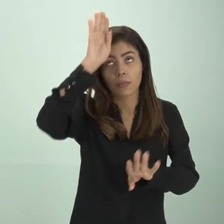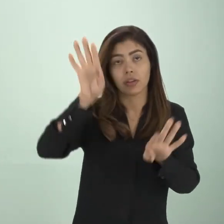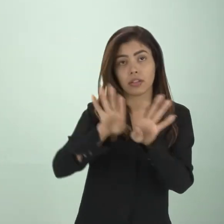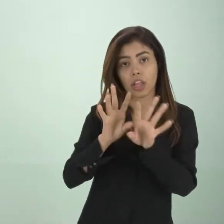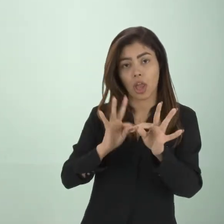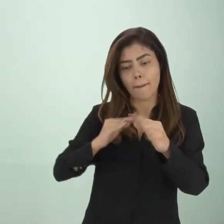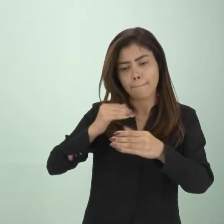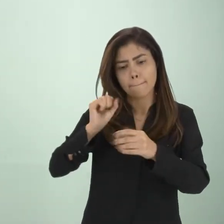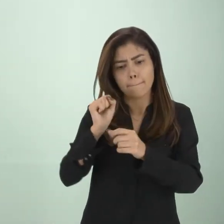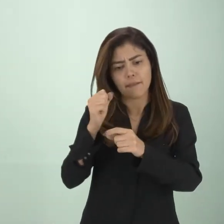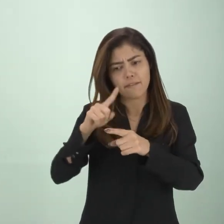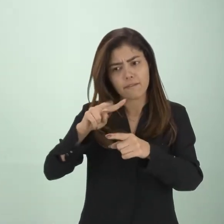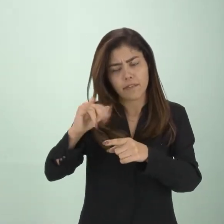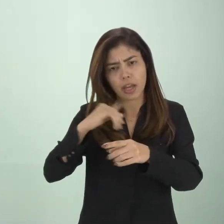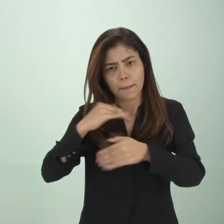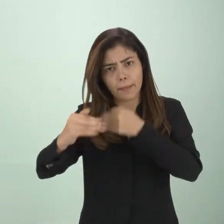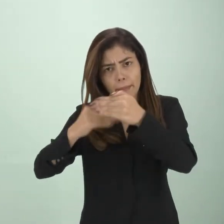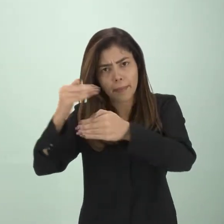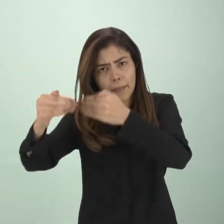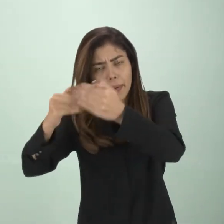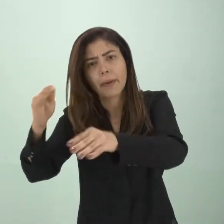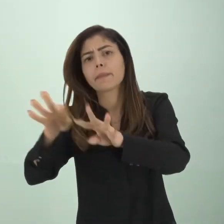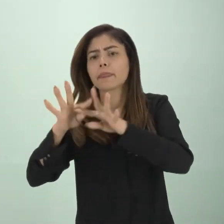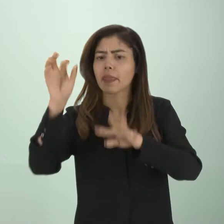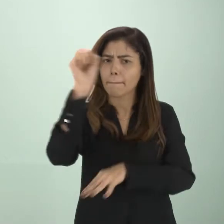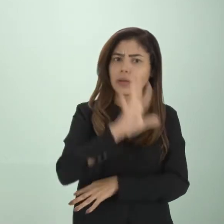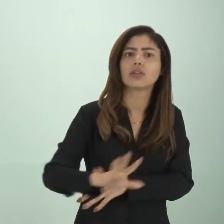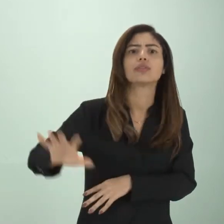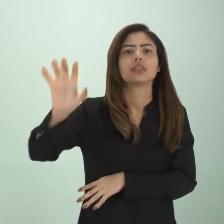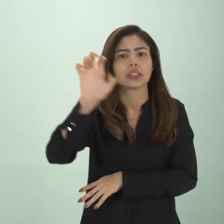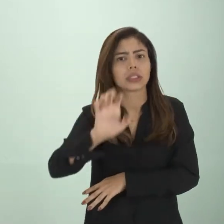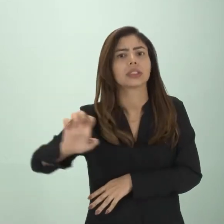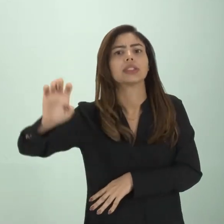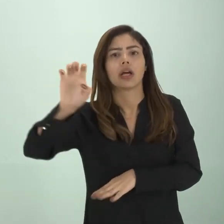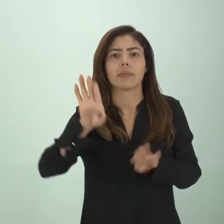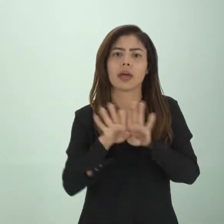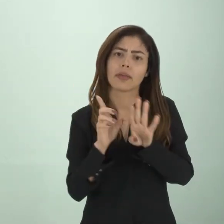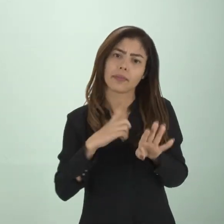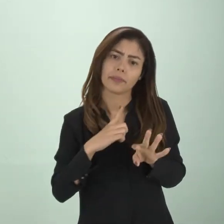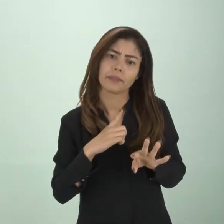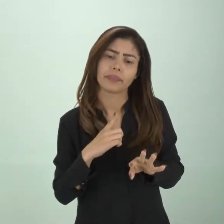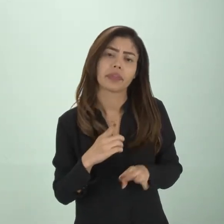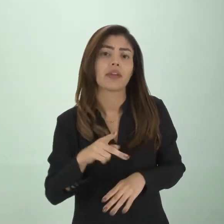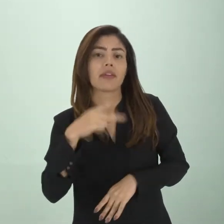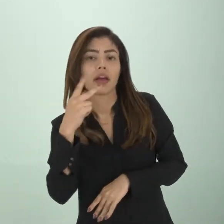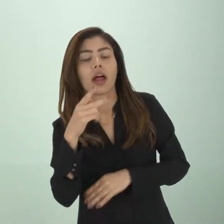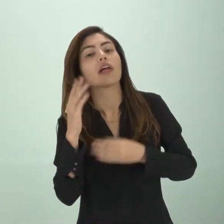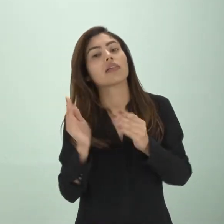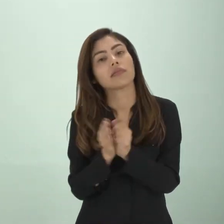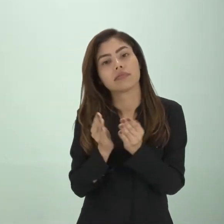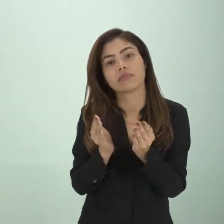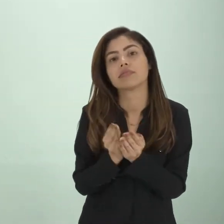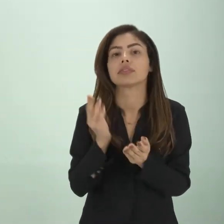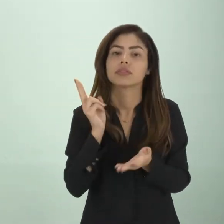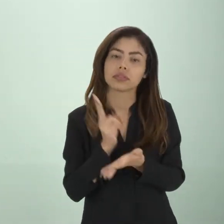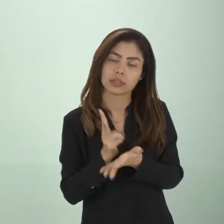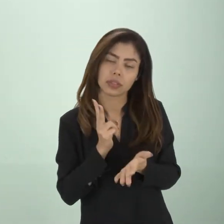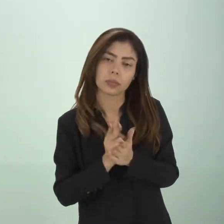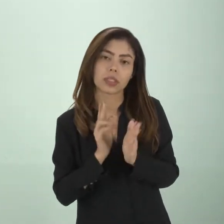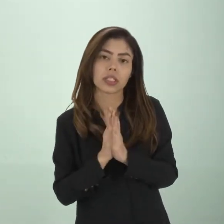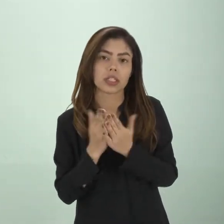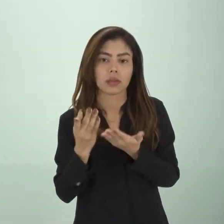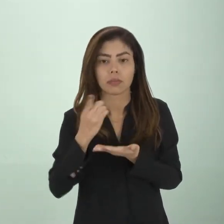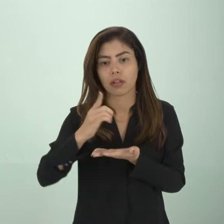a Europa, vai trazer as boas novas, a mensagem do Evangelho, e vai se